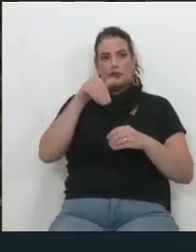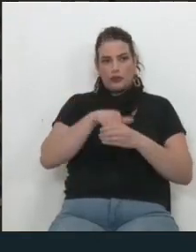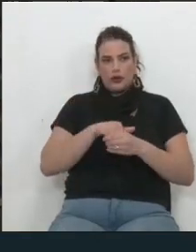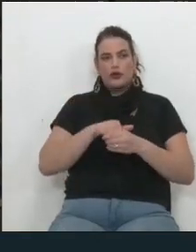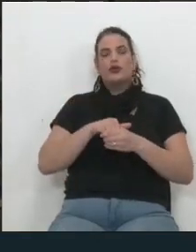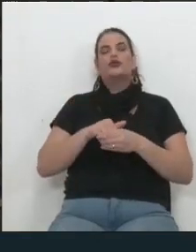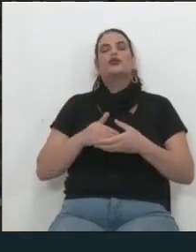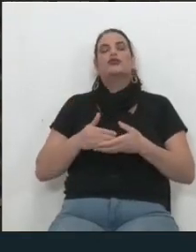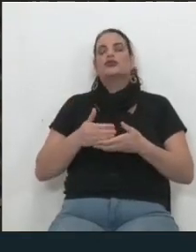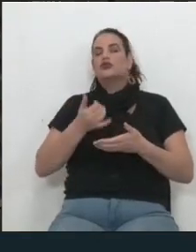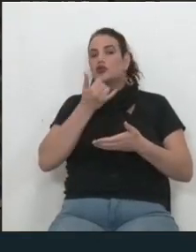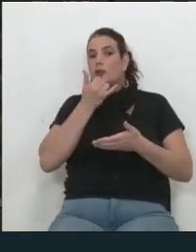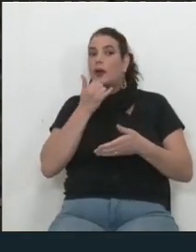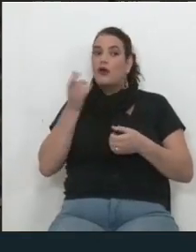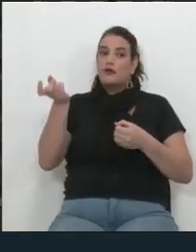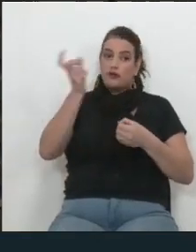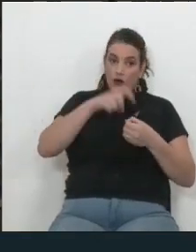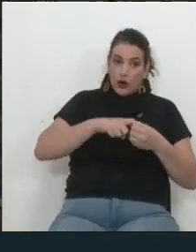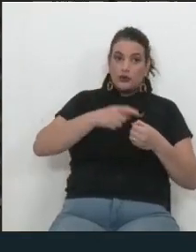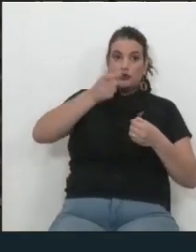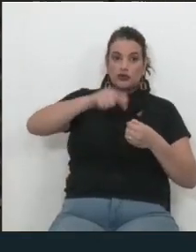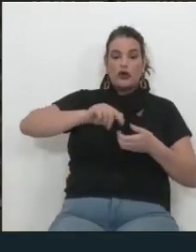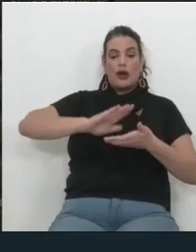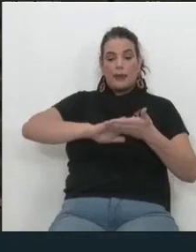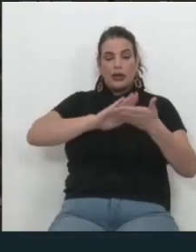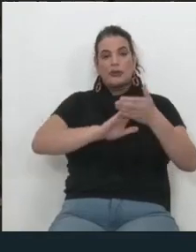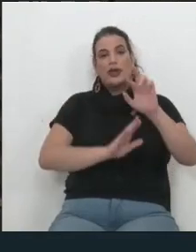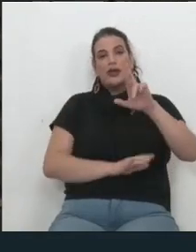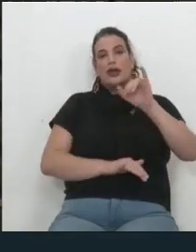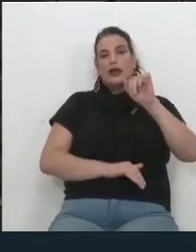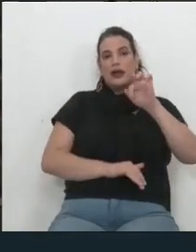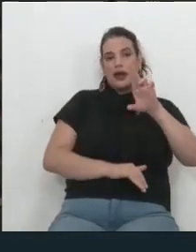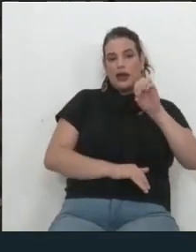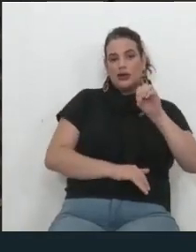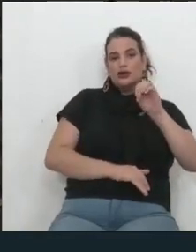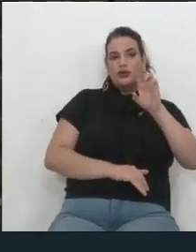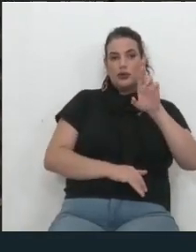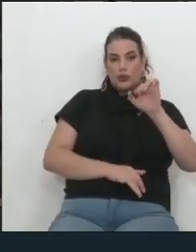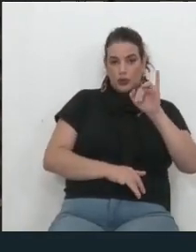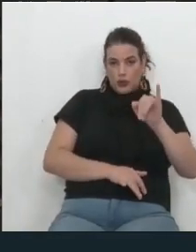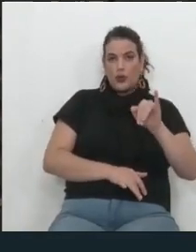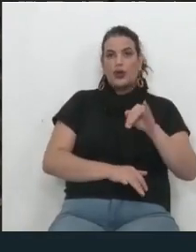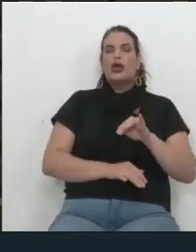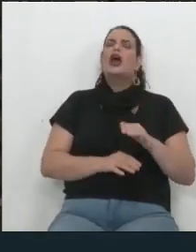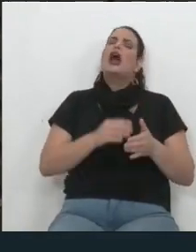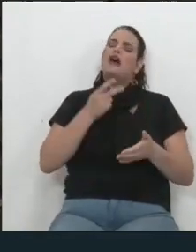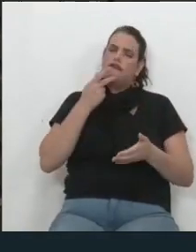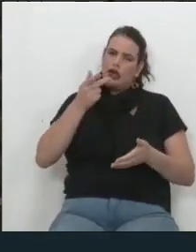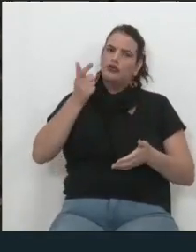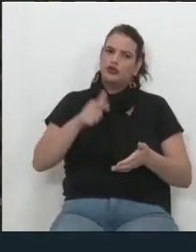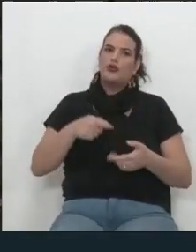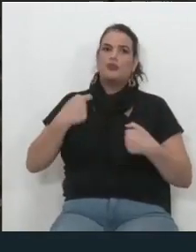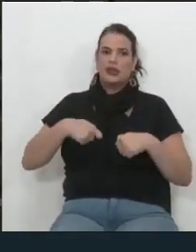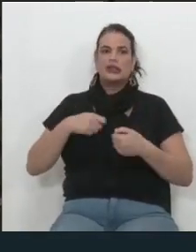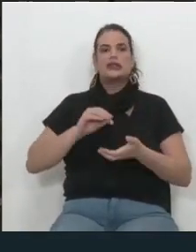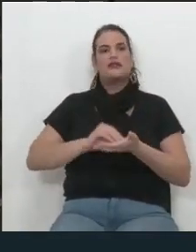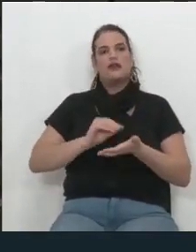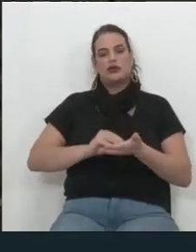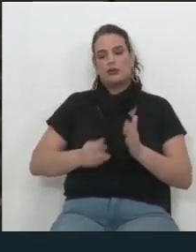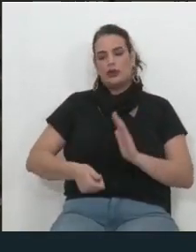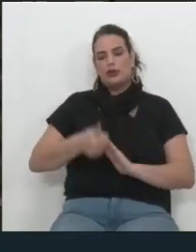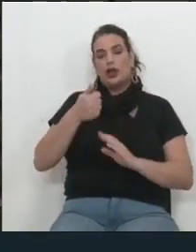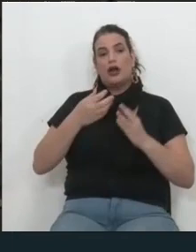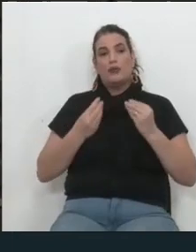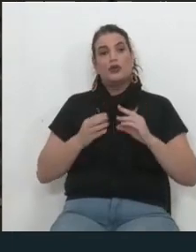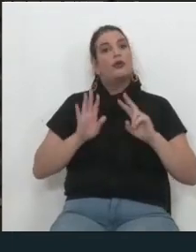parabenizar o doutor Ricardo Rui, que tem feito uma gestão na saúde. Afirmo, tem que melhorar muito, mas pelo que nós estamos